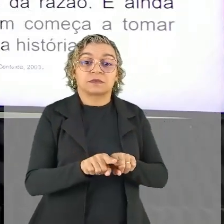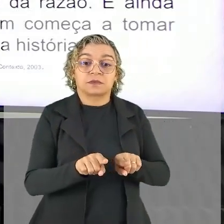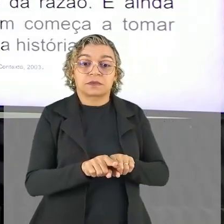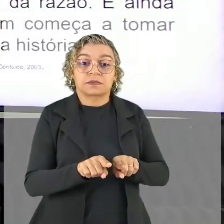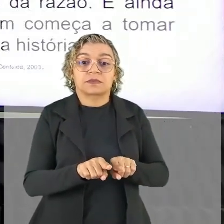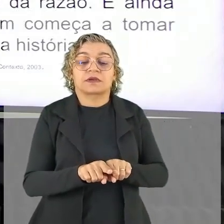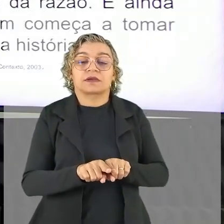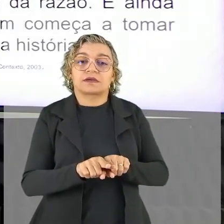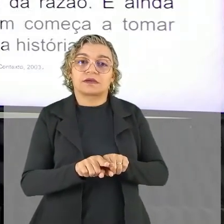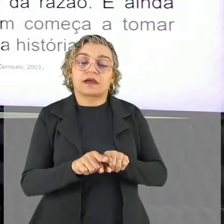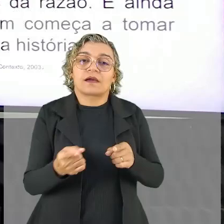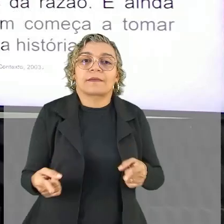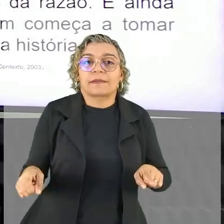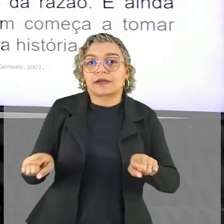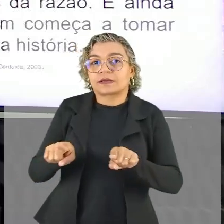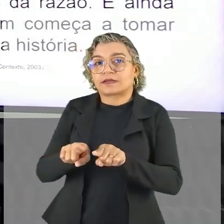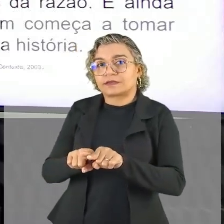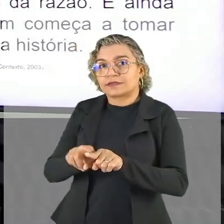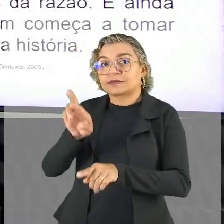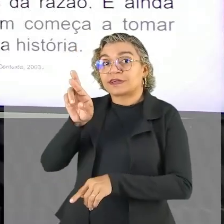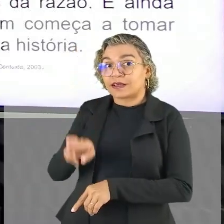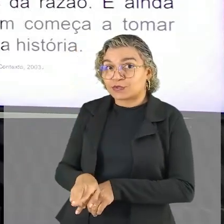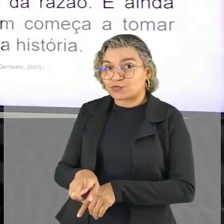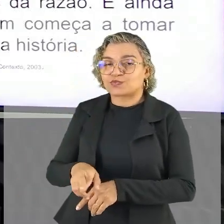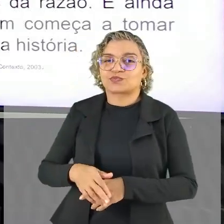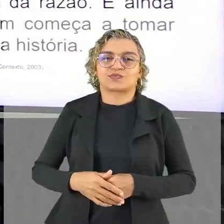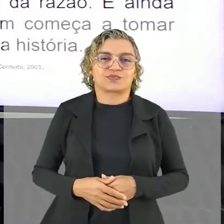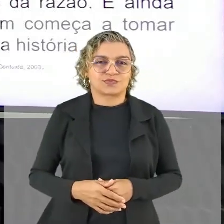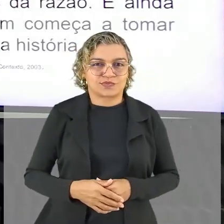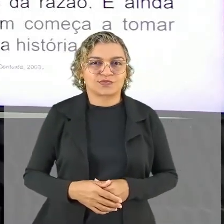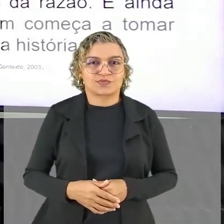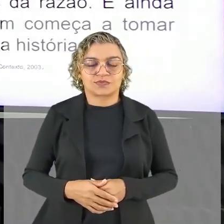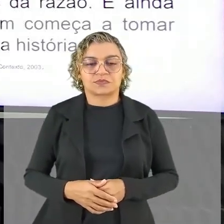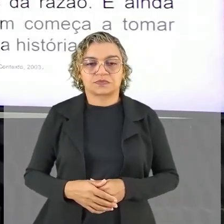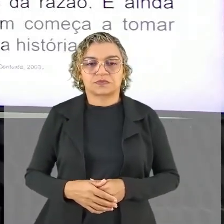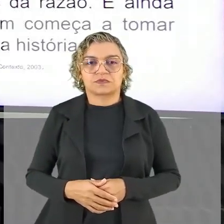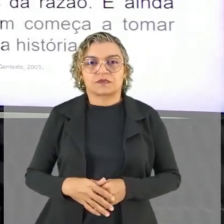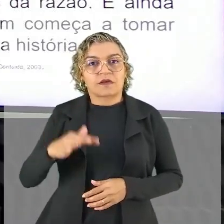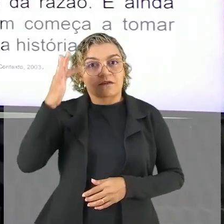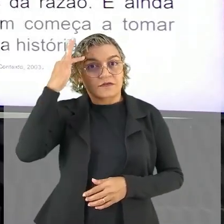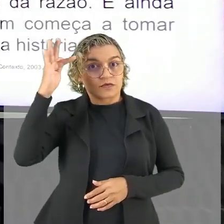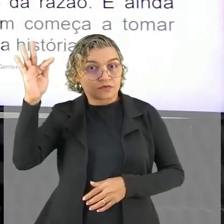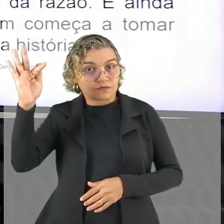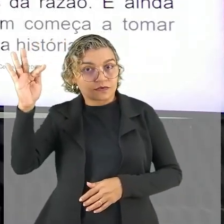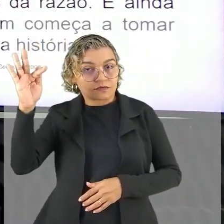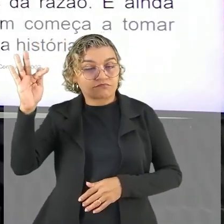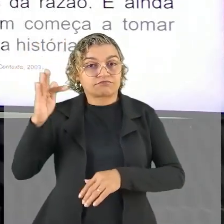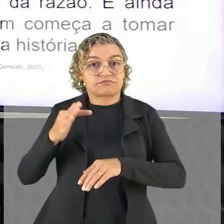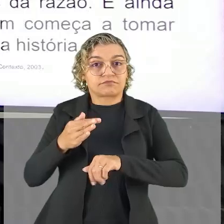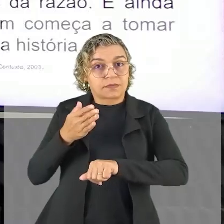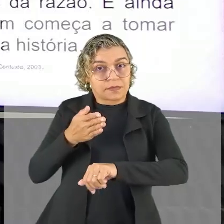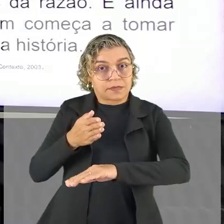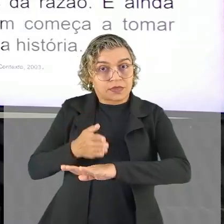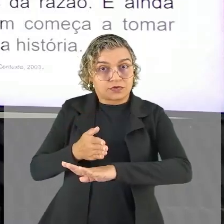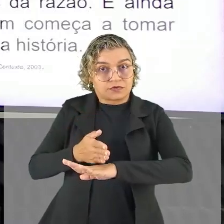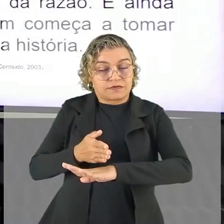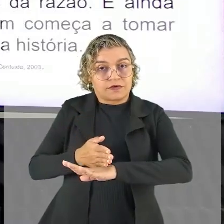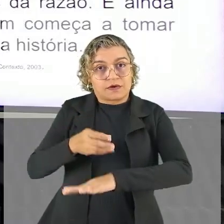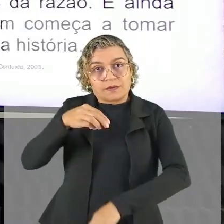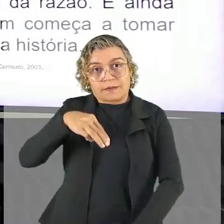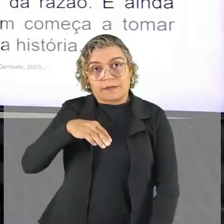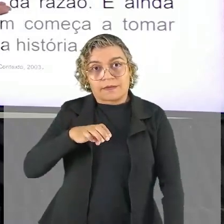ser parceiros fundamentais da razão. Olha só, na filosofia medieval, a gente tem meio que